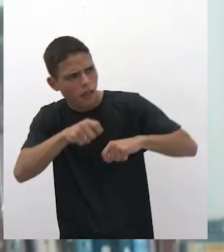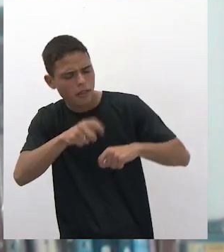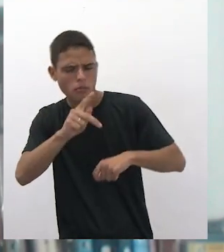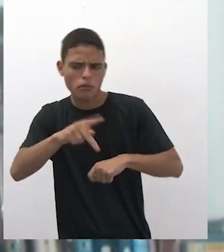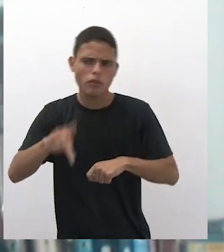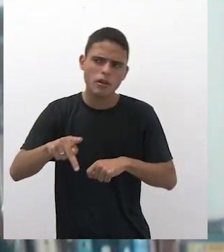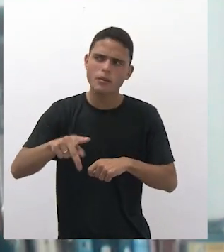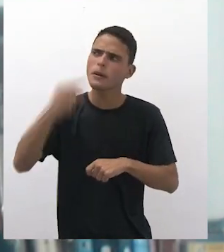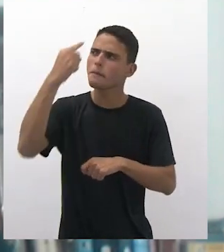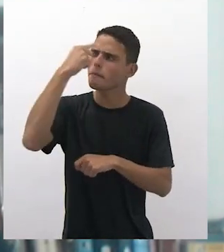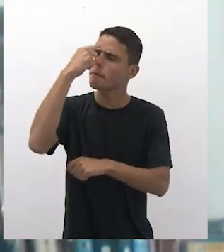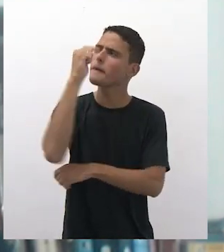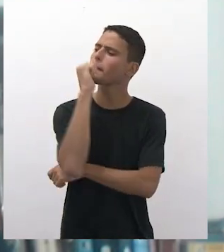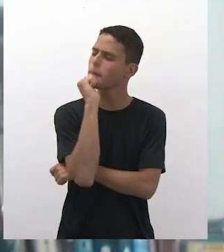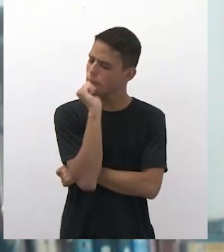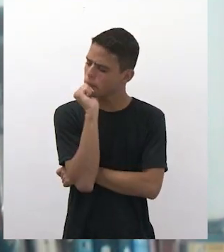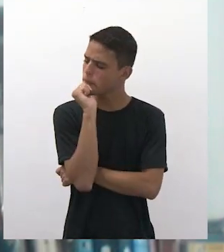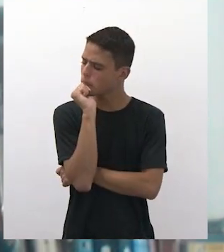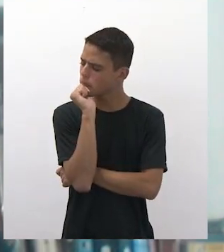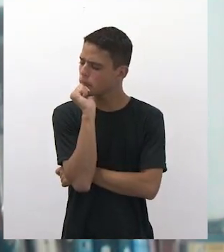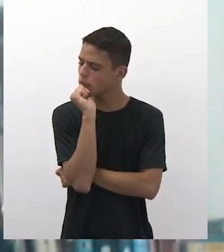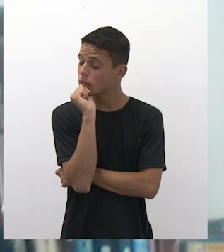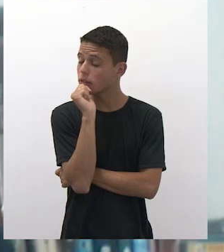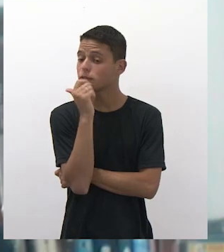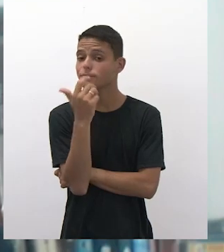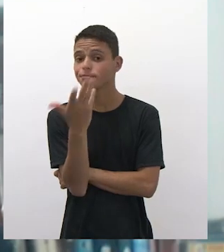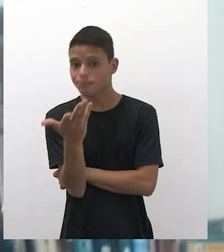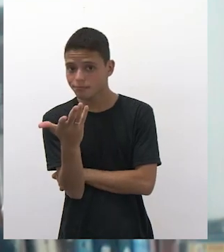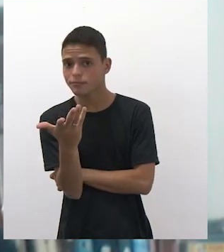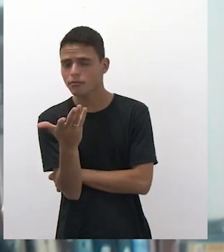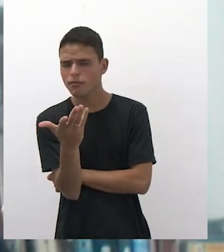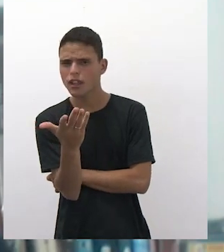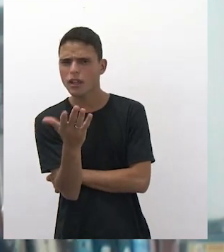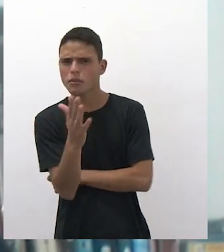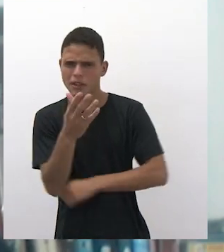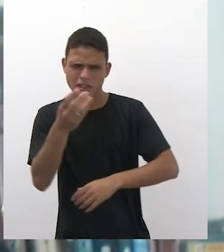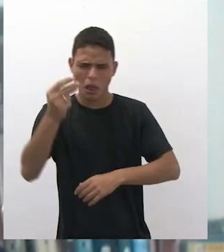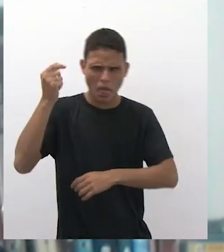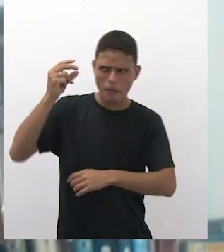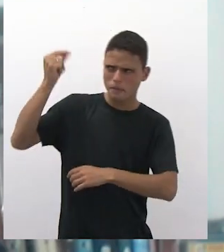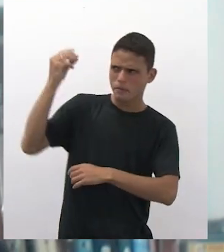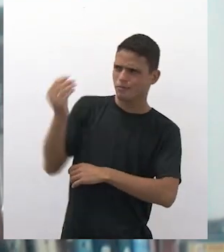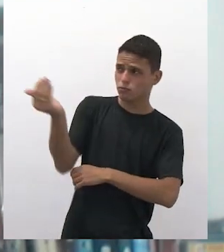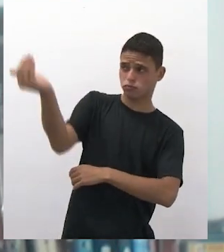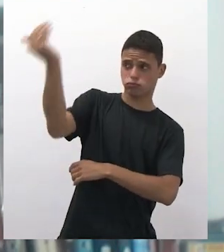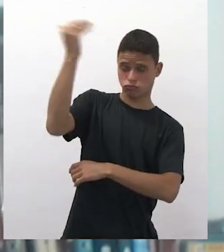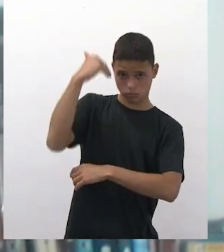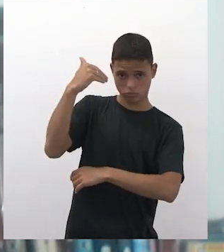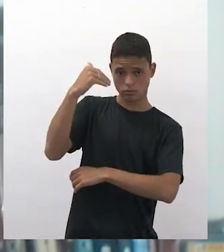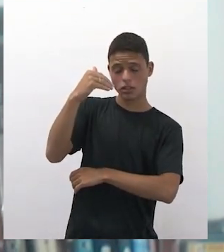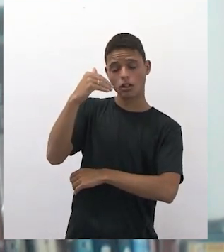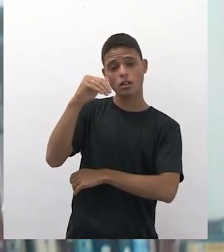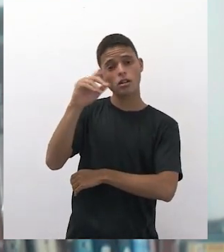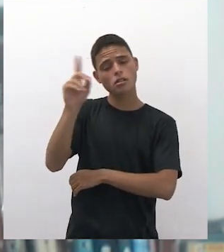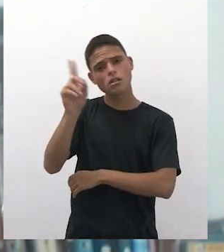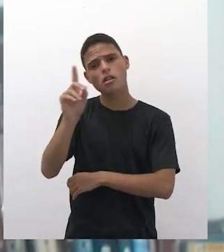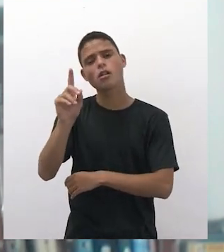tinha, não era assim algo que eu tinha comigo, tinha essa intenção.